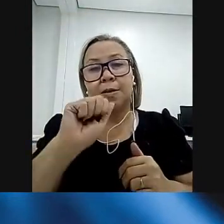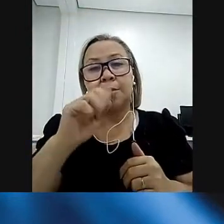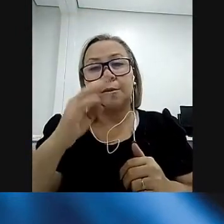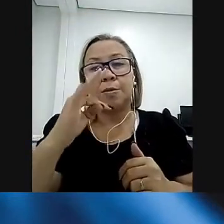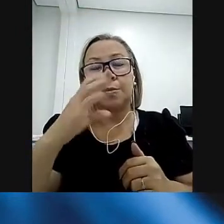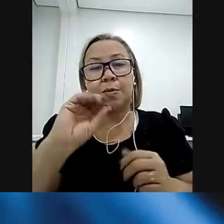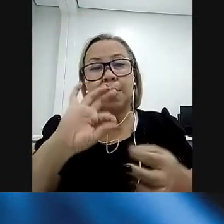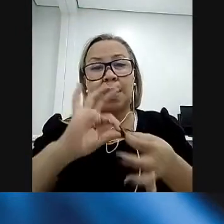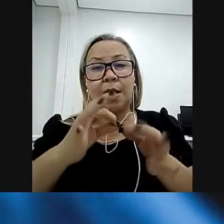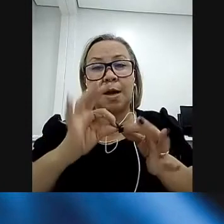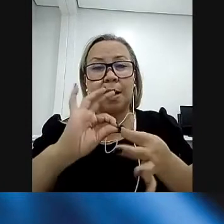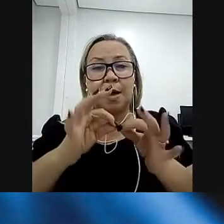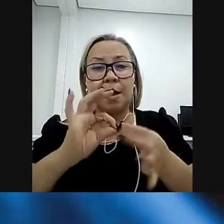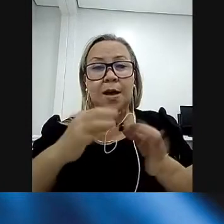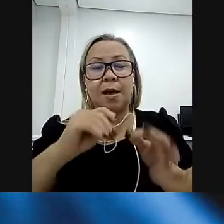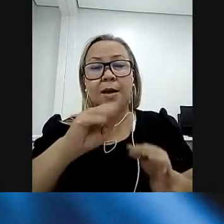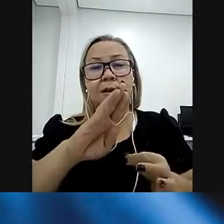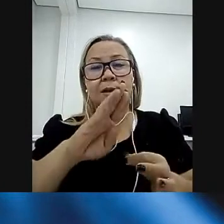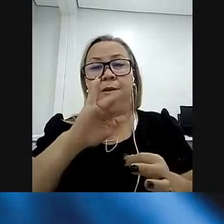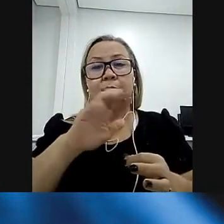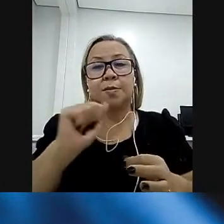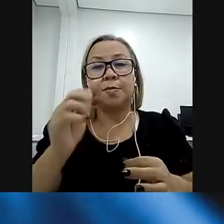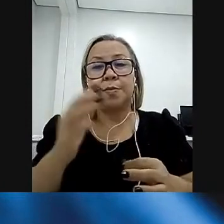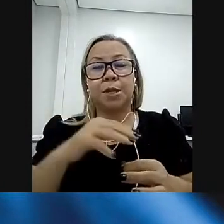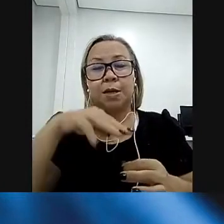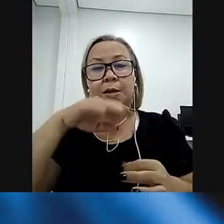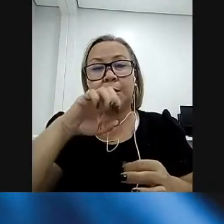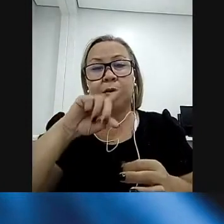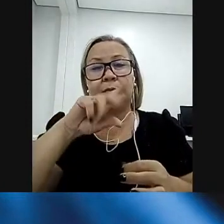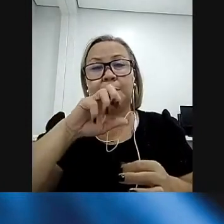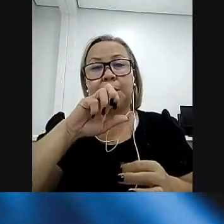seu grupo Corpos Informáticos. Vamos ver.